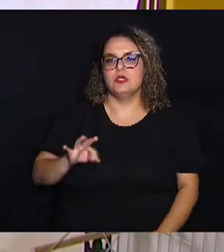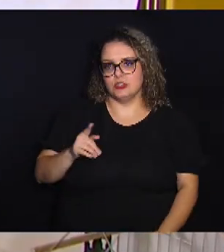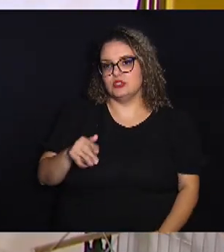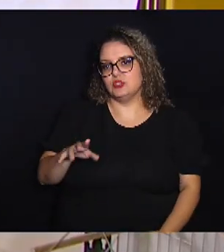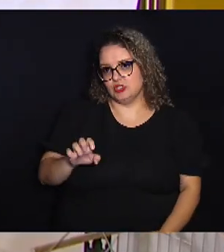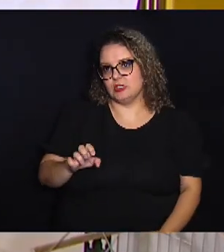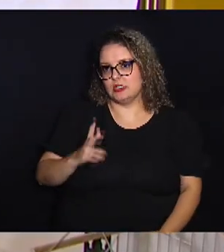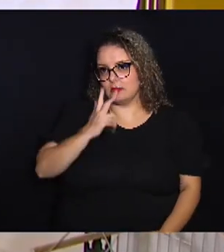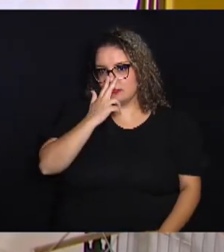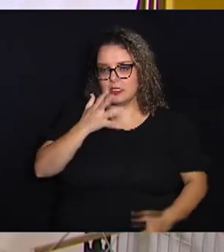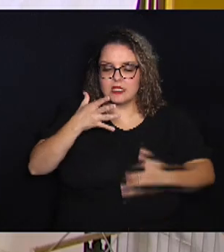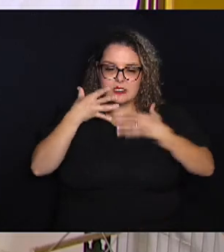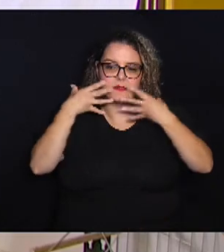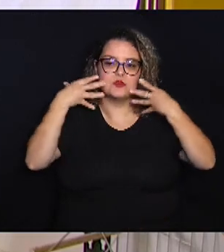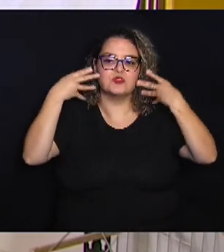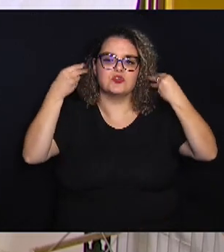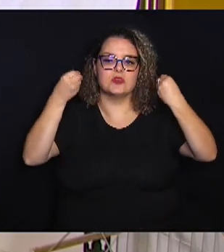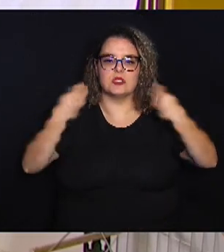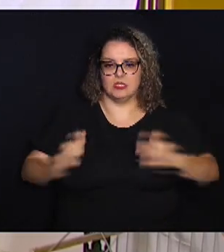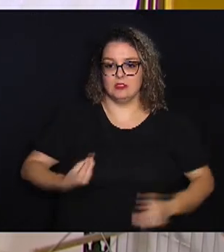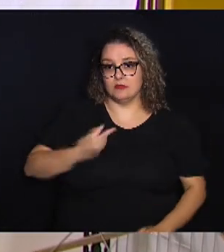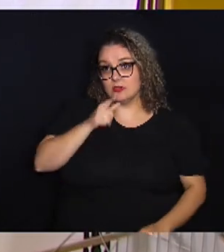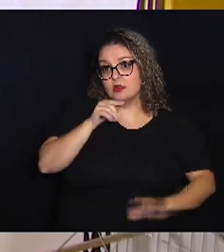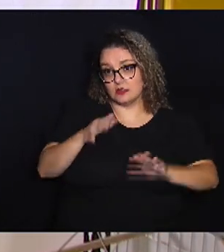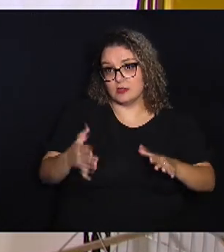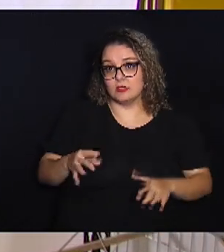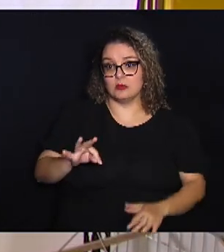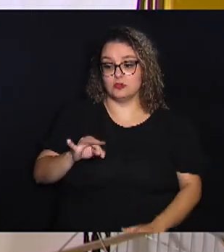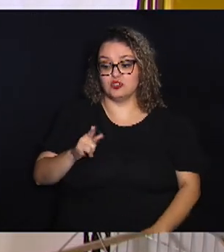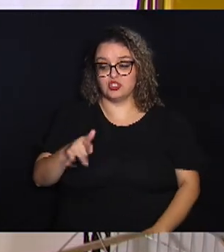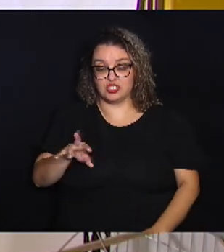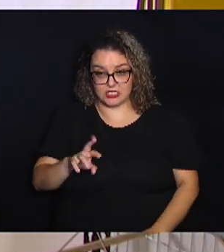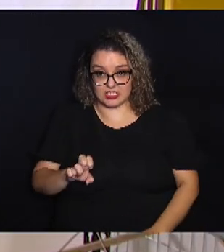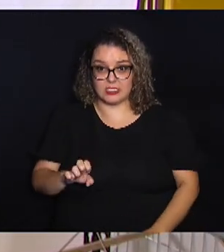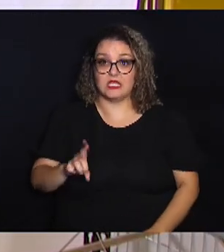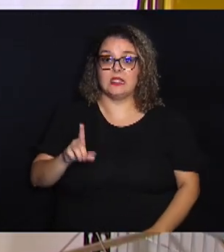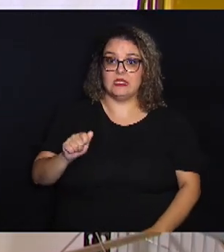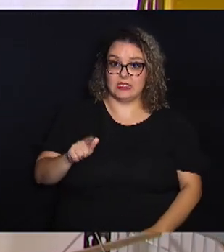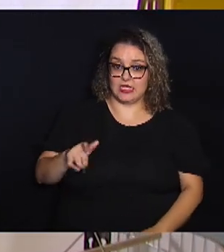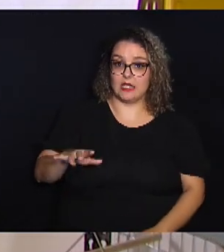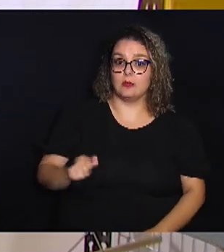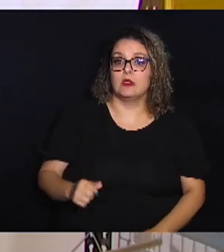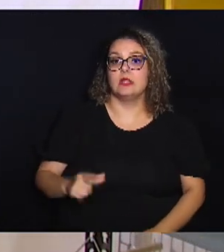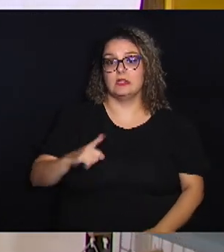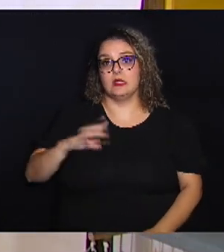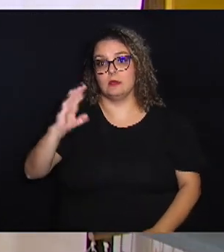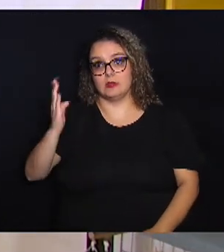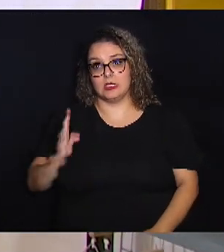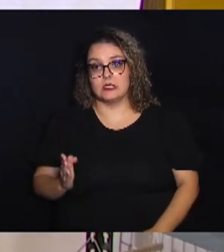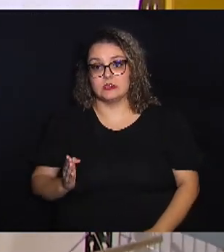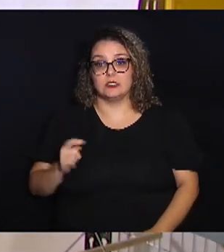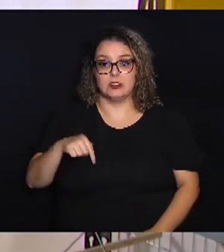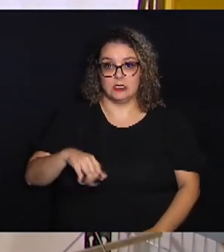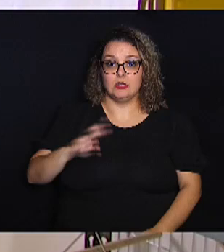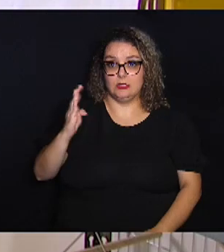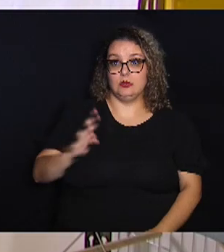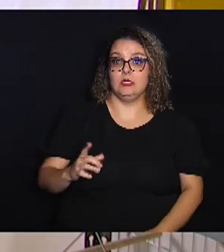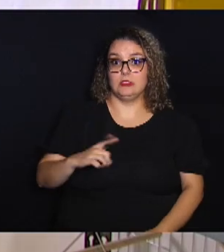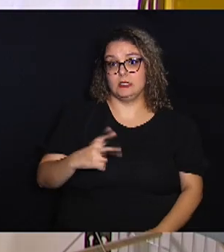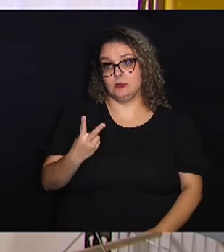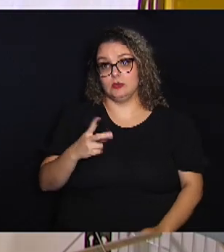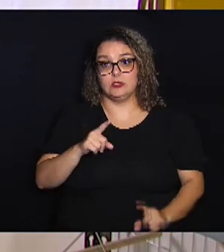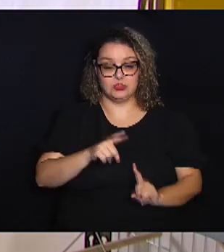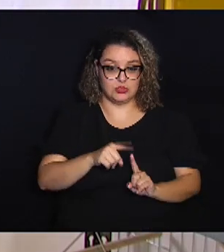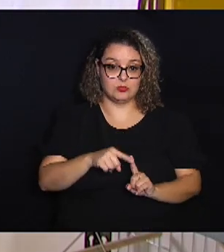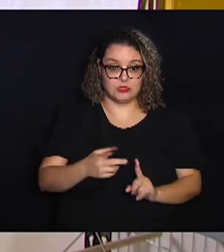né? Parece tigrado e vive na água. Então, tigre d'água. A gente tem aí a tigre d'água brasileira, né? Aqui no Brasil a gente tem 2 espécies.